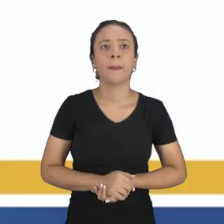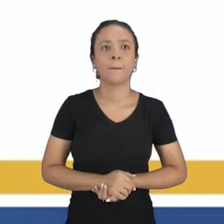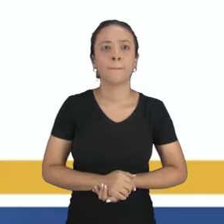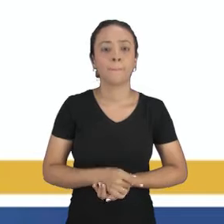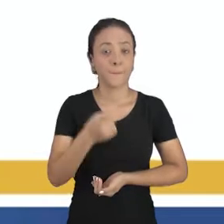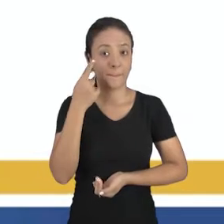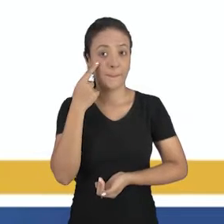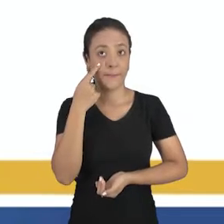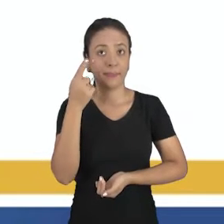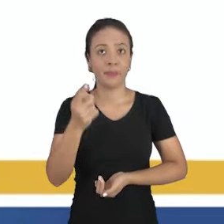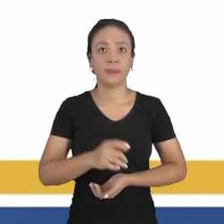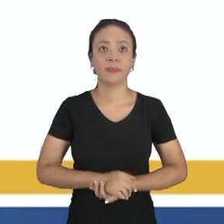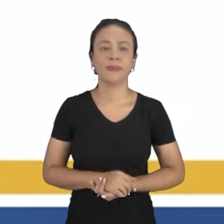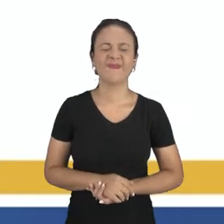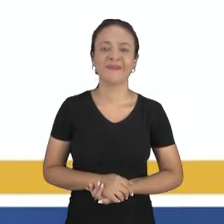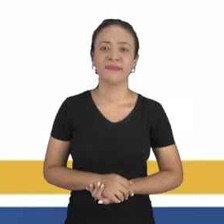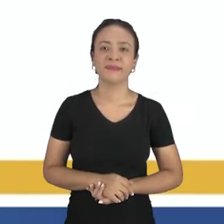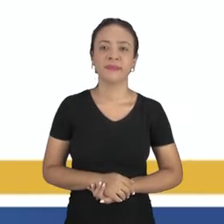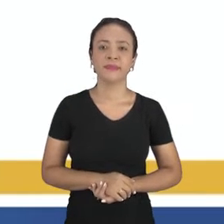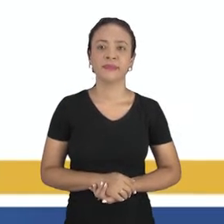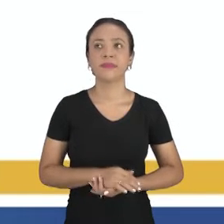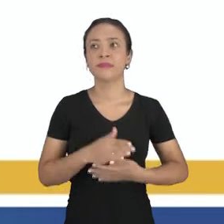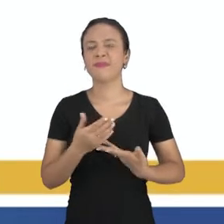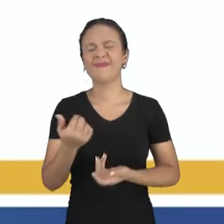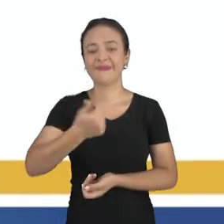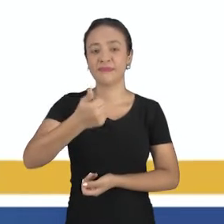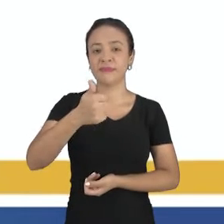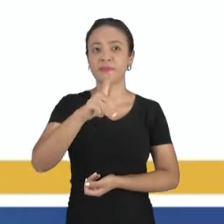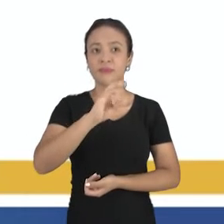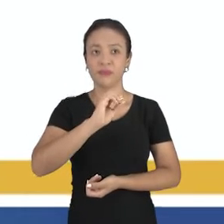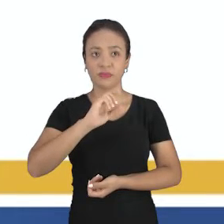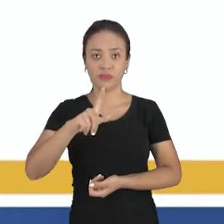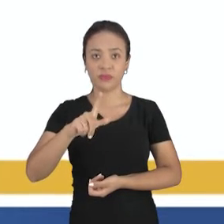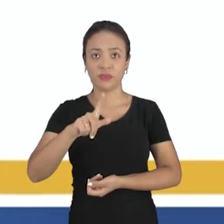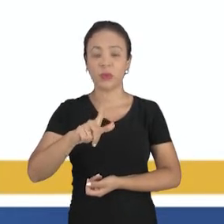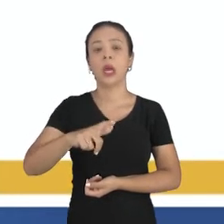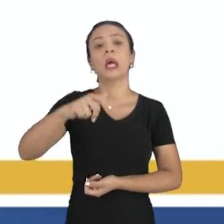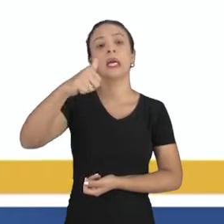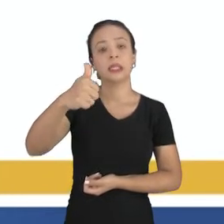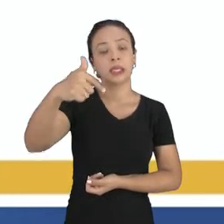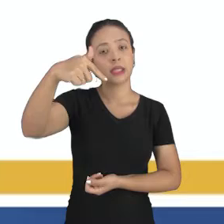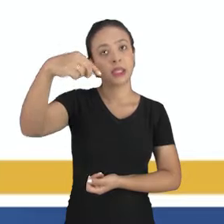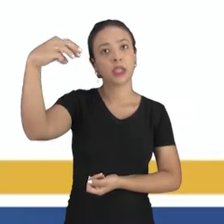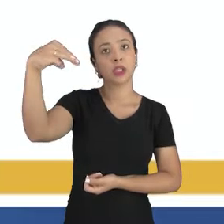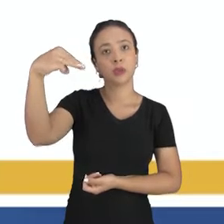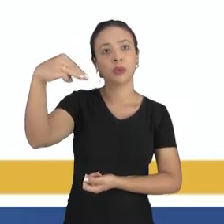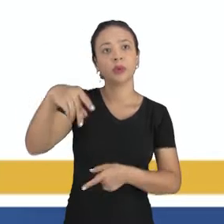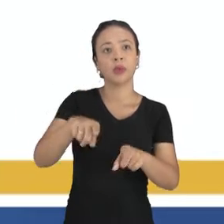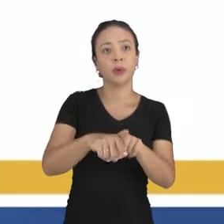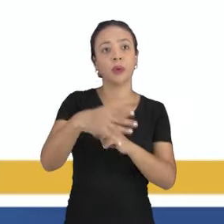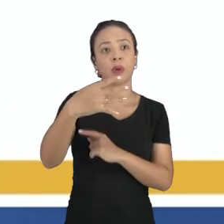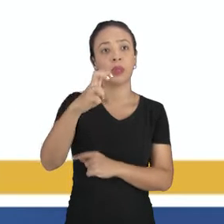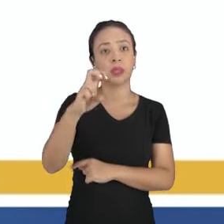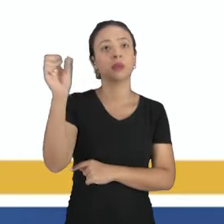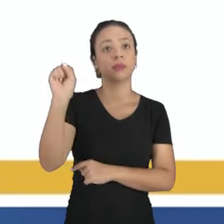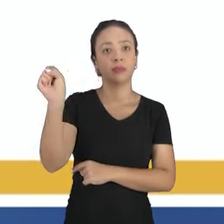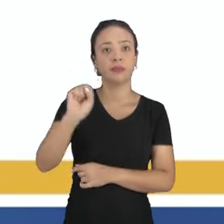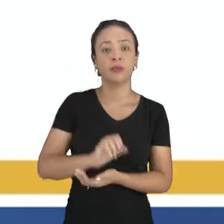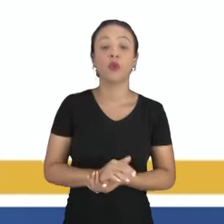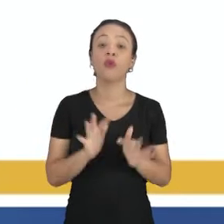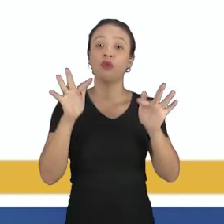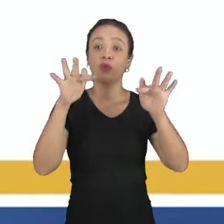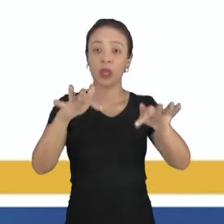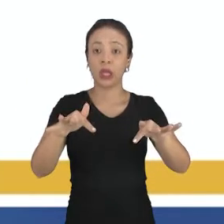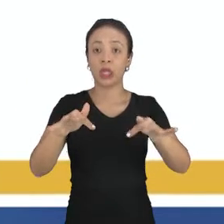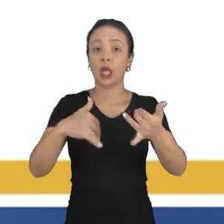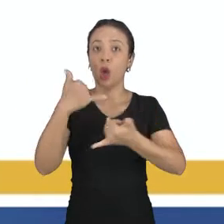Então olha aí é o primeiro gol por 17 minutos e 45 segundos o fim de